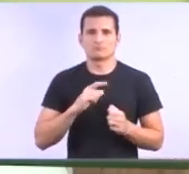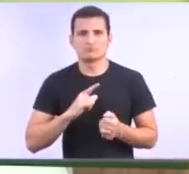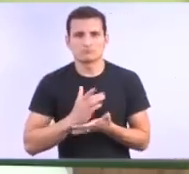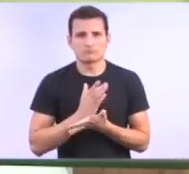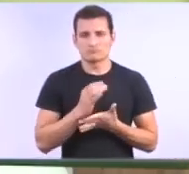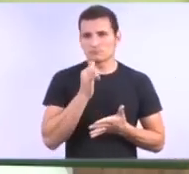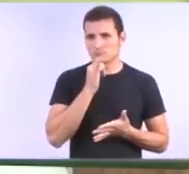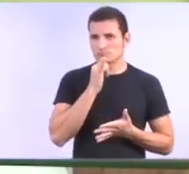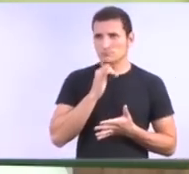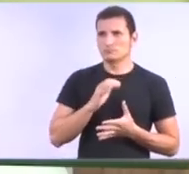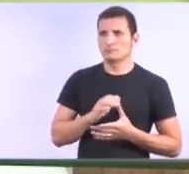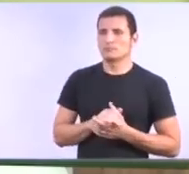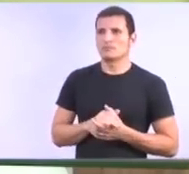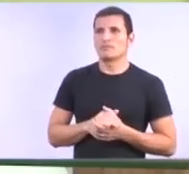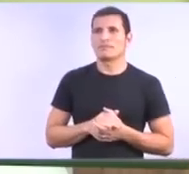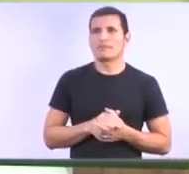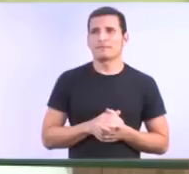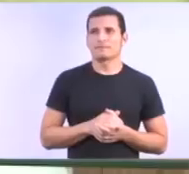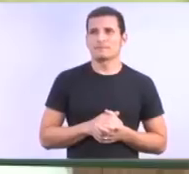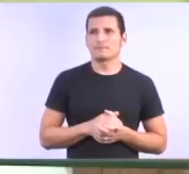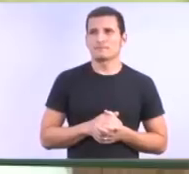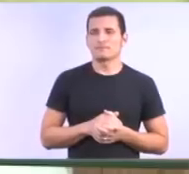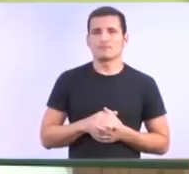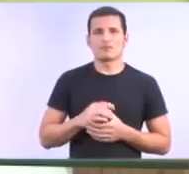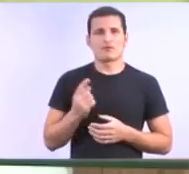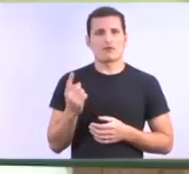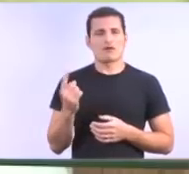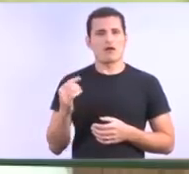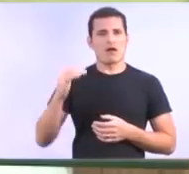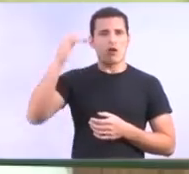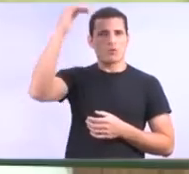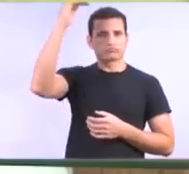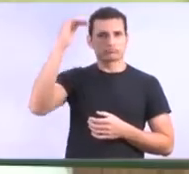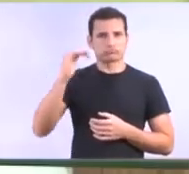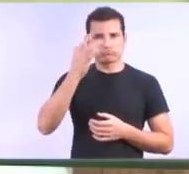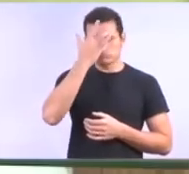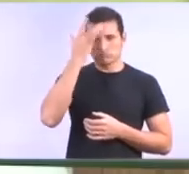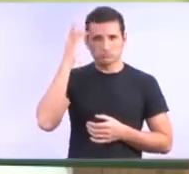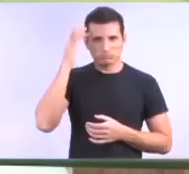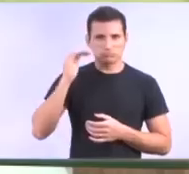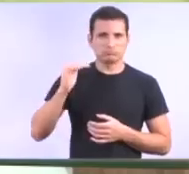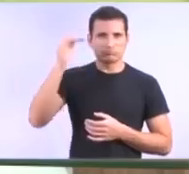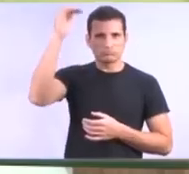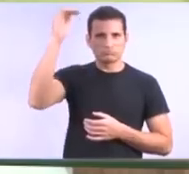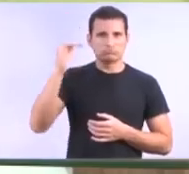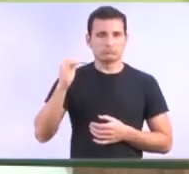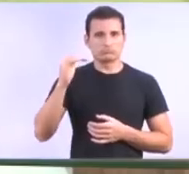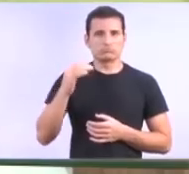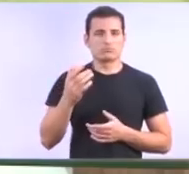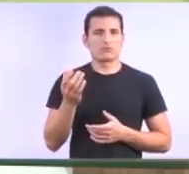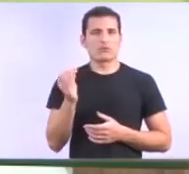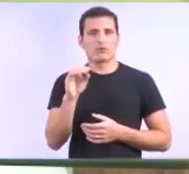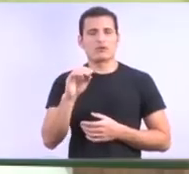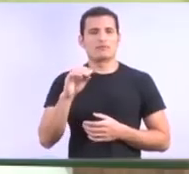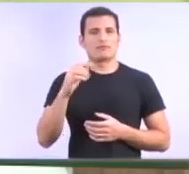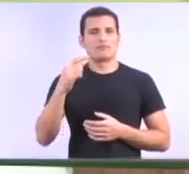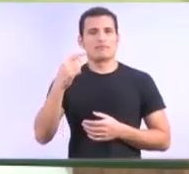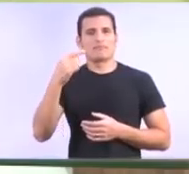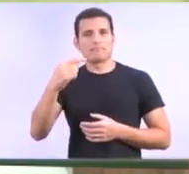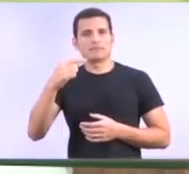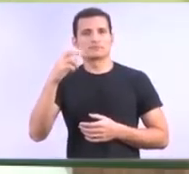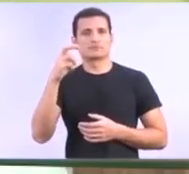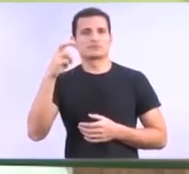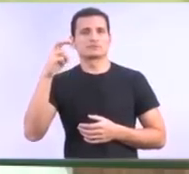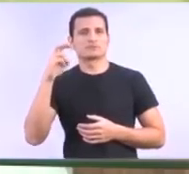imaginar a altura de uma pessoa, se a gente está definindo. Aí alguém colocar menos 5 centímetros. É um